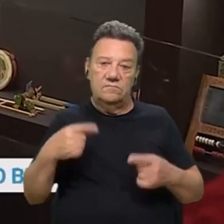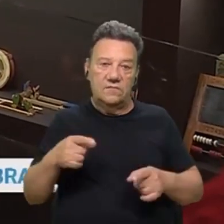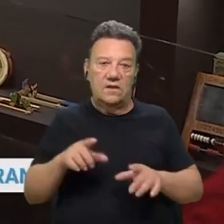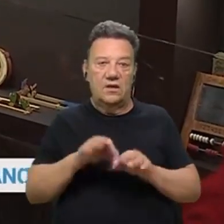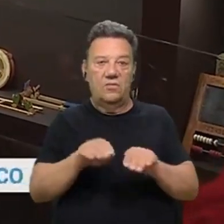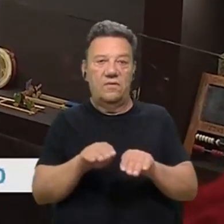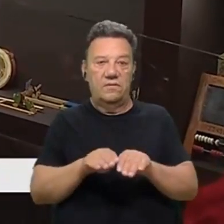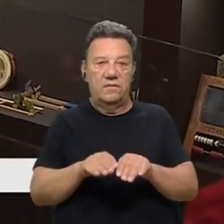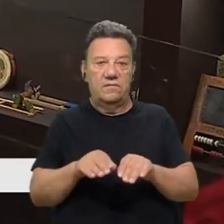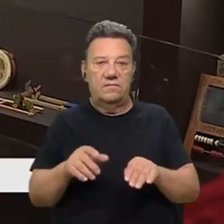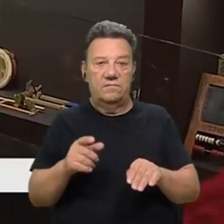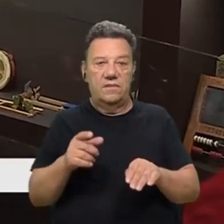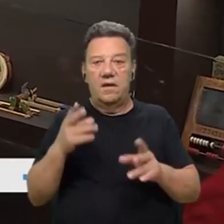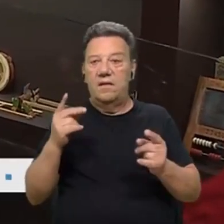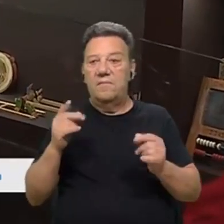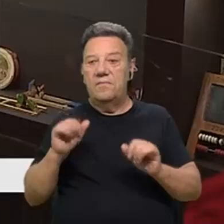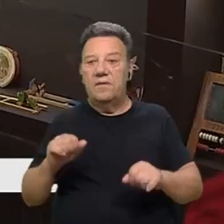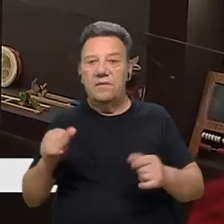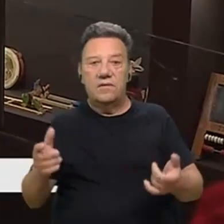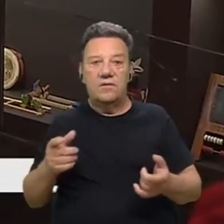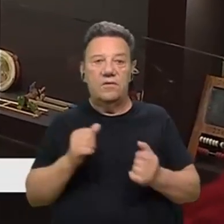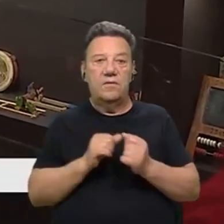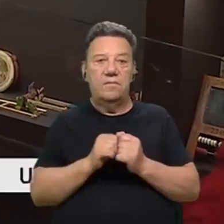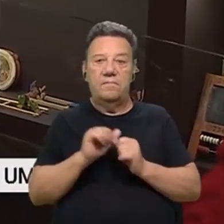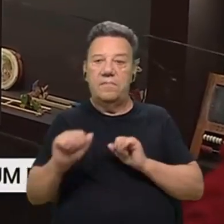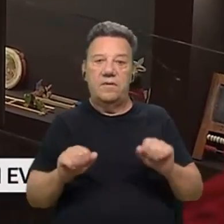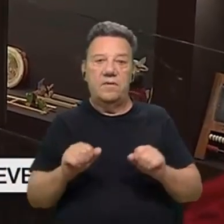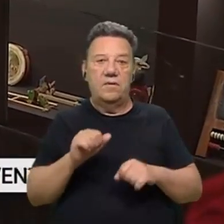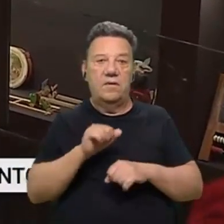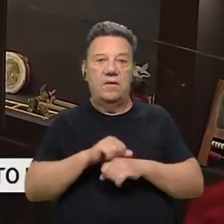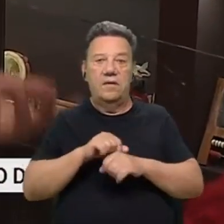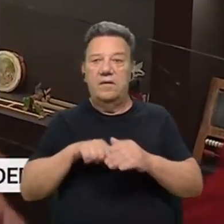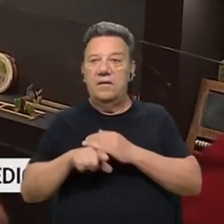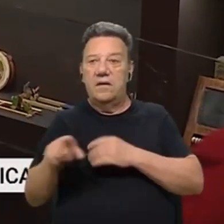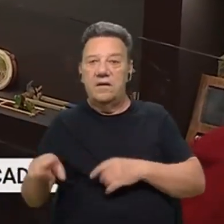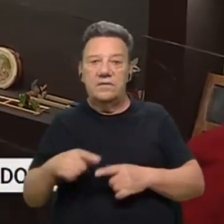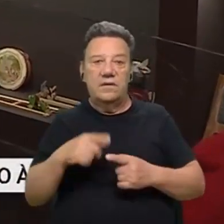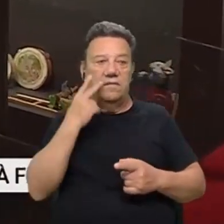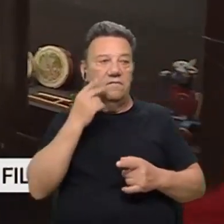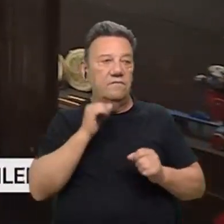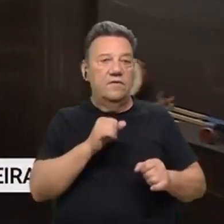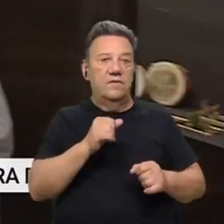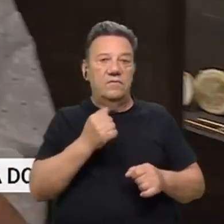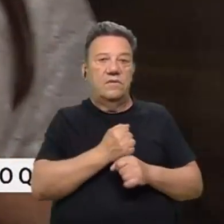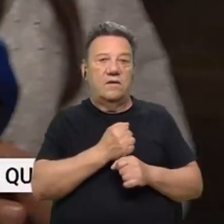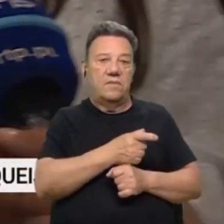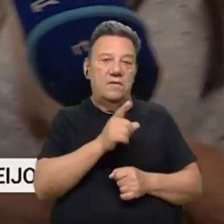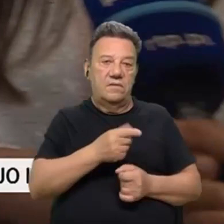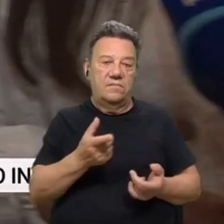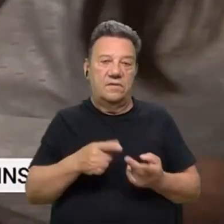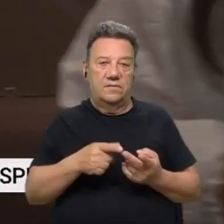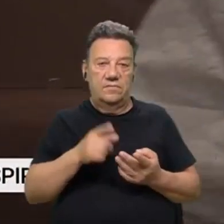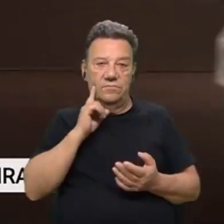igualdade nas brincadeiras nos papéis eh domésticos na na vida do trabalho também